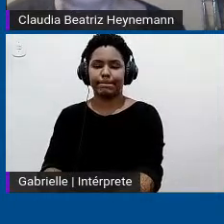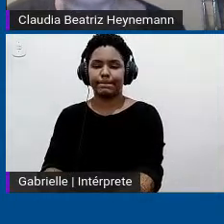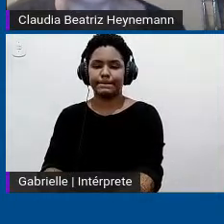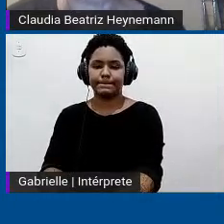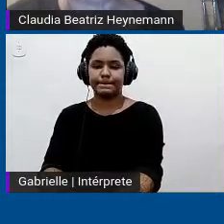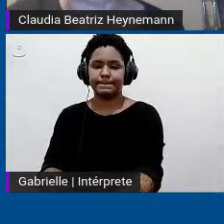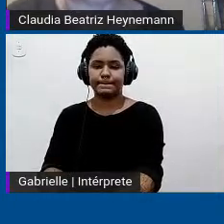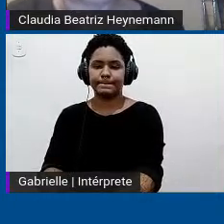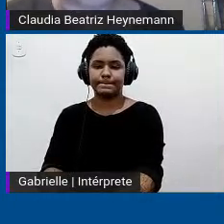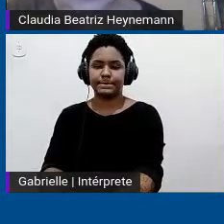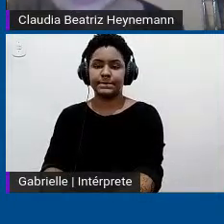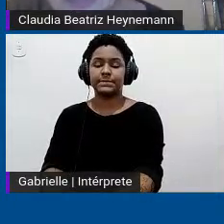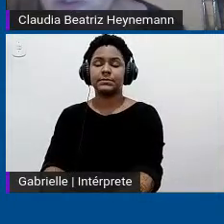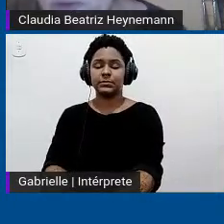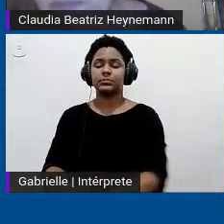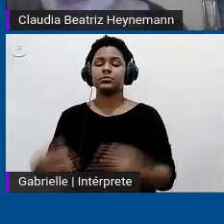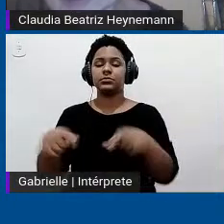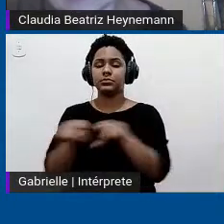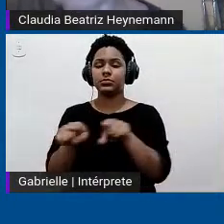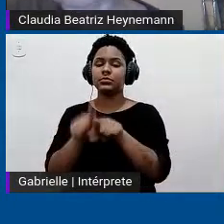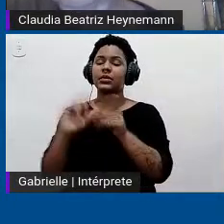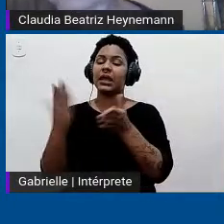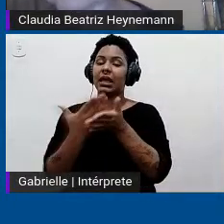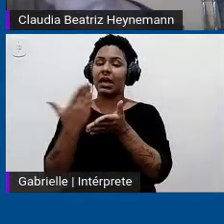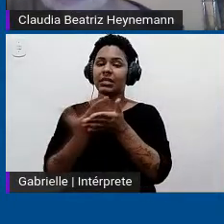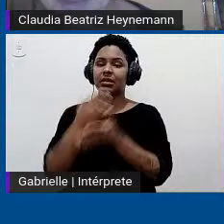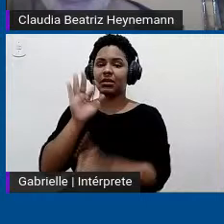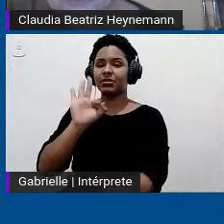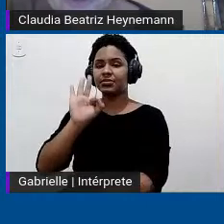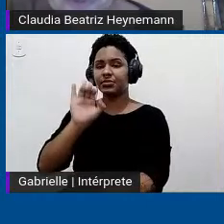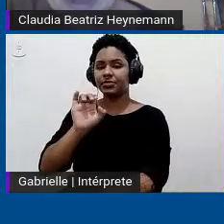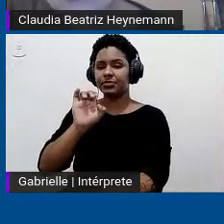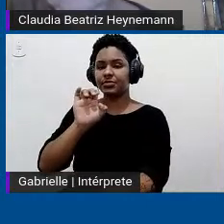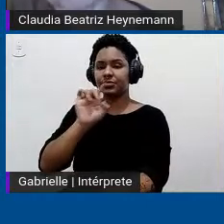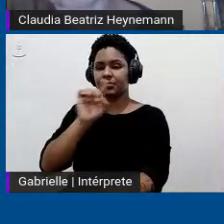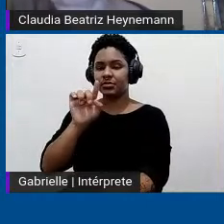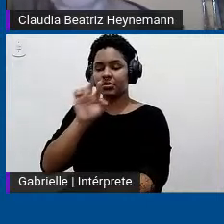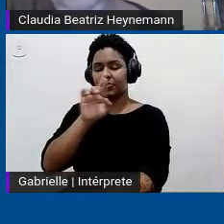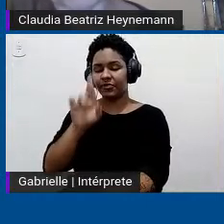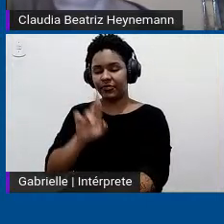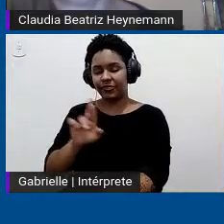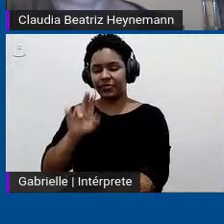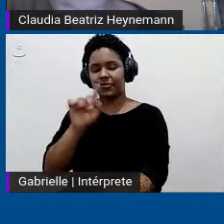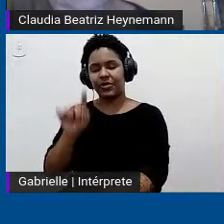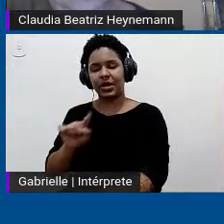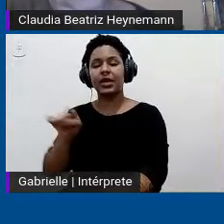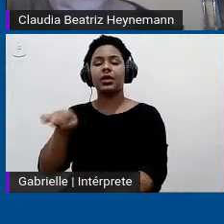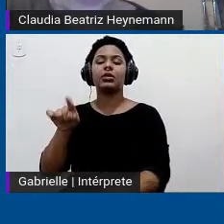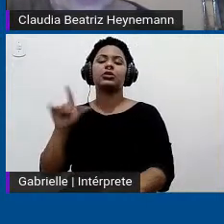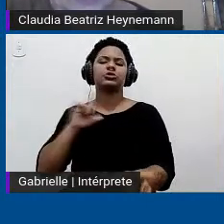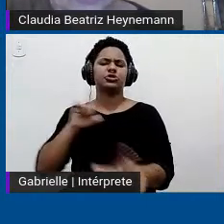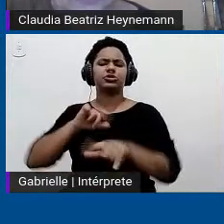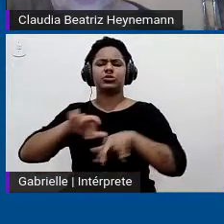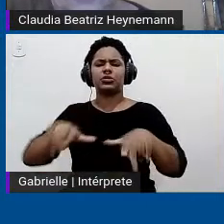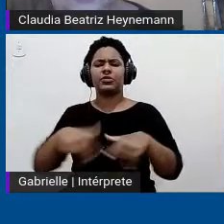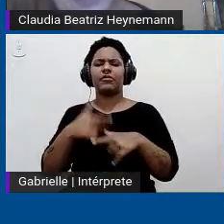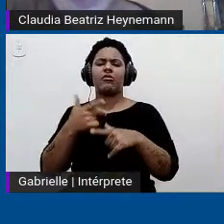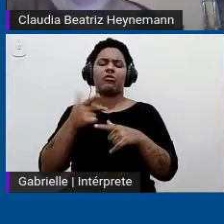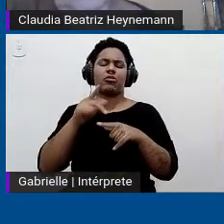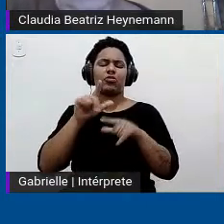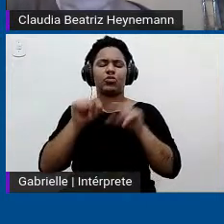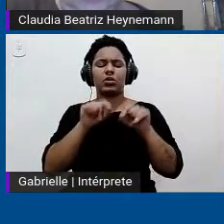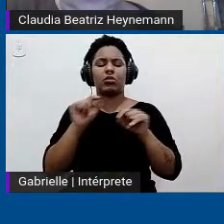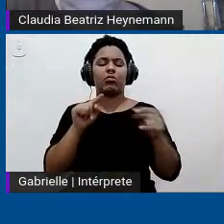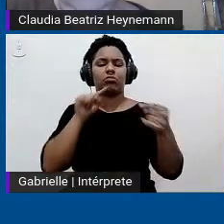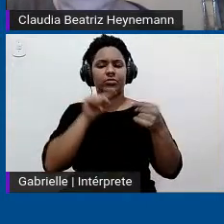O conjunto de cadernos de Ferrez comporta, assim, diversas camadas como parte da própria história da fotografia e dos arquivos. Né?